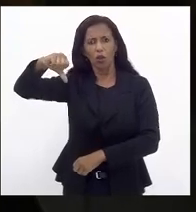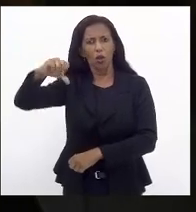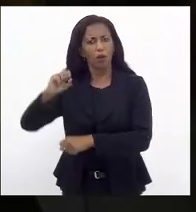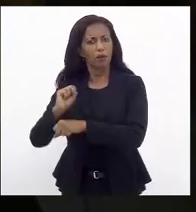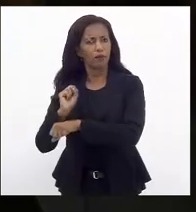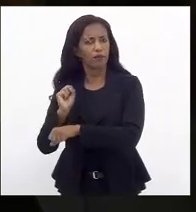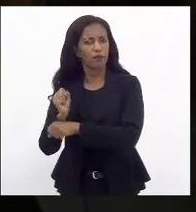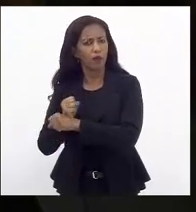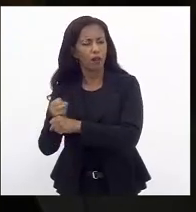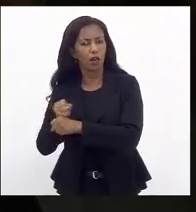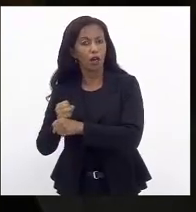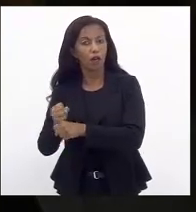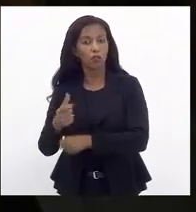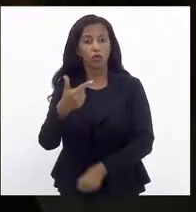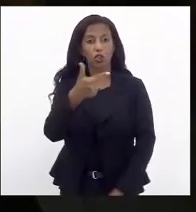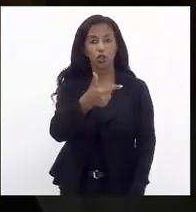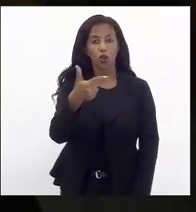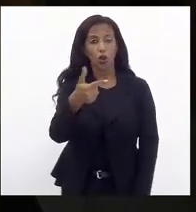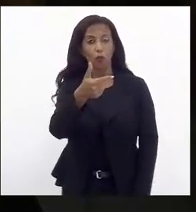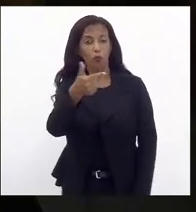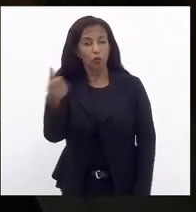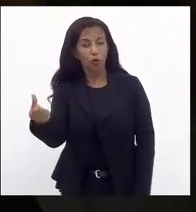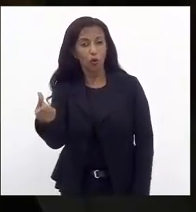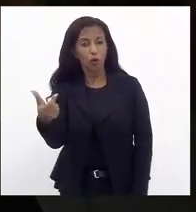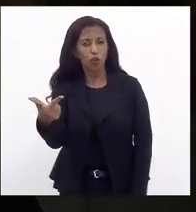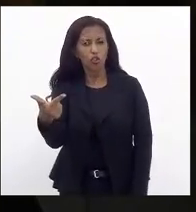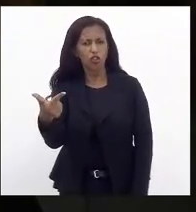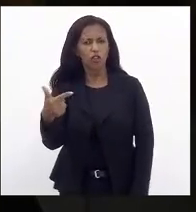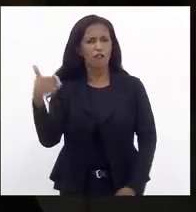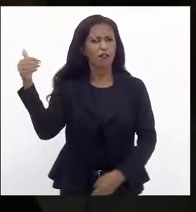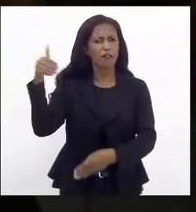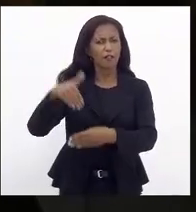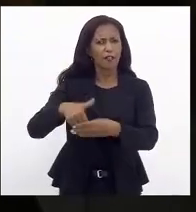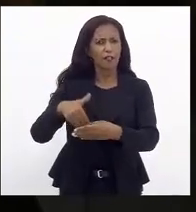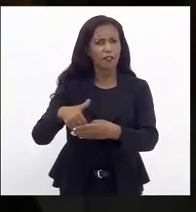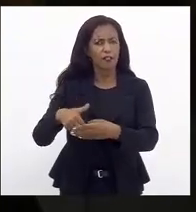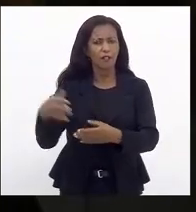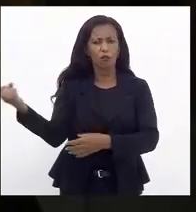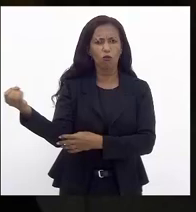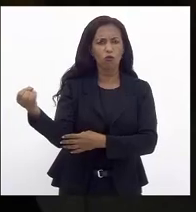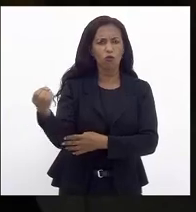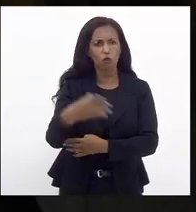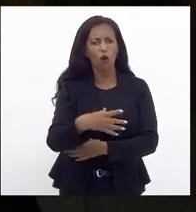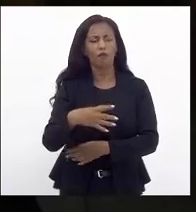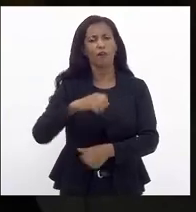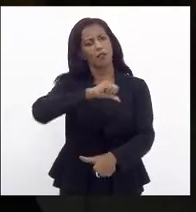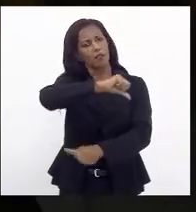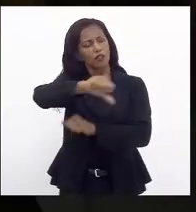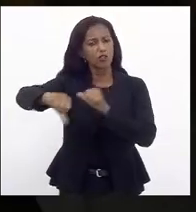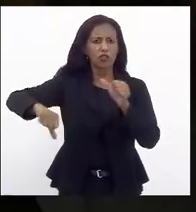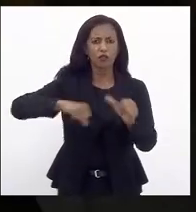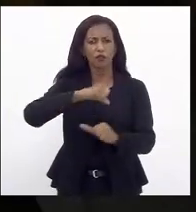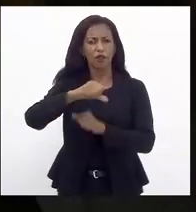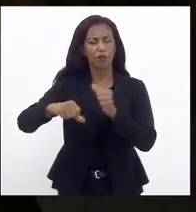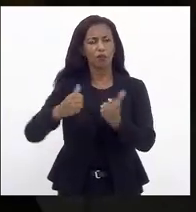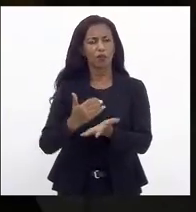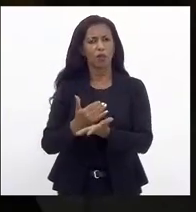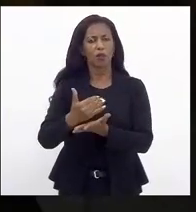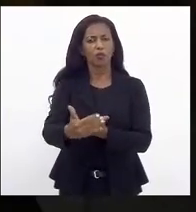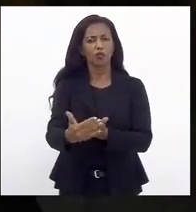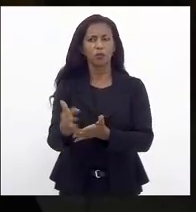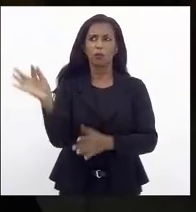anos quem 2002 vai ter novas eleições e nós vamos ajudar os